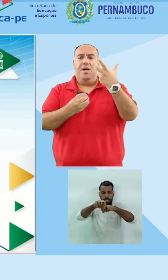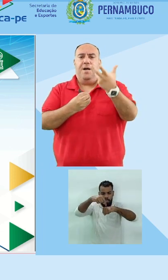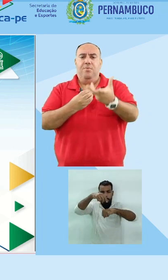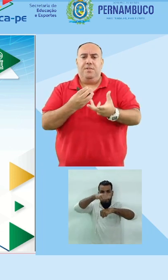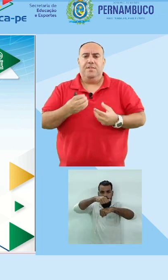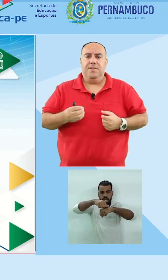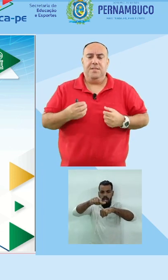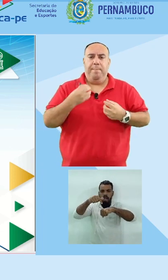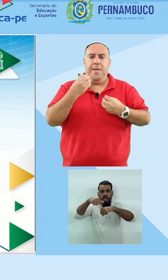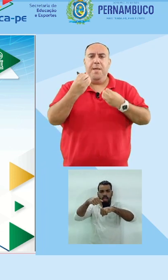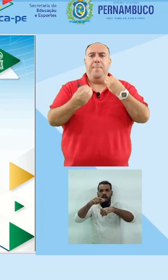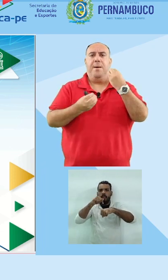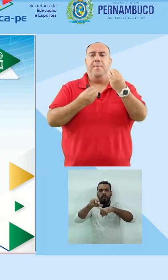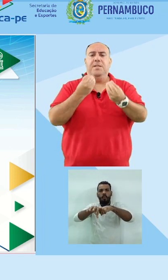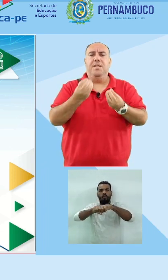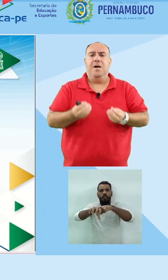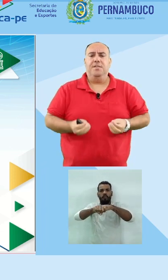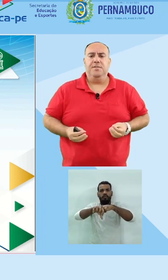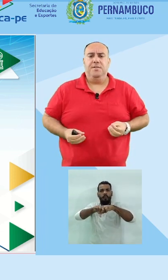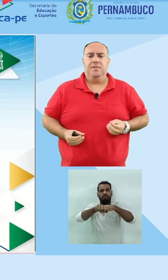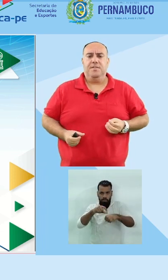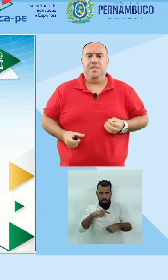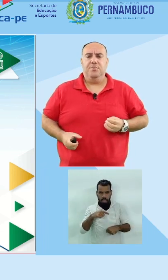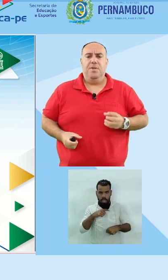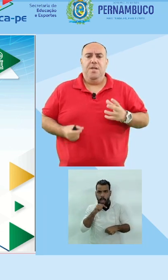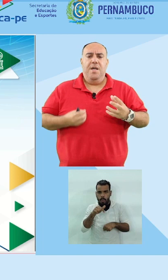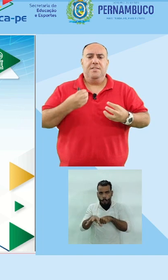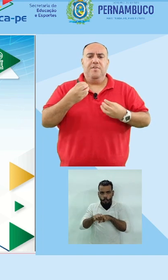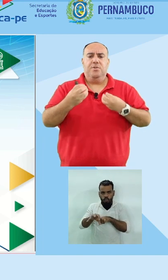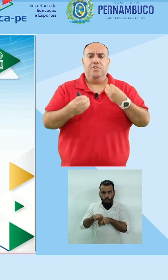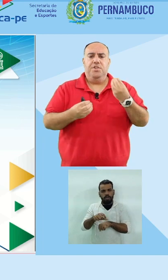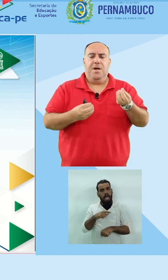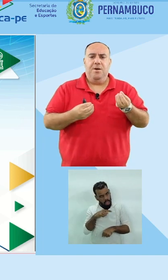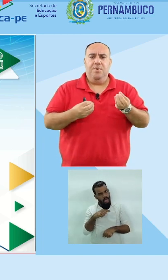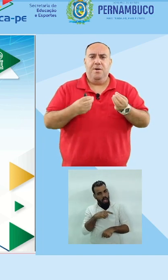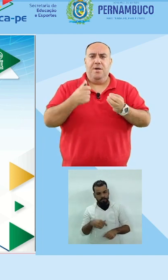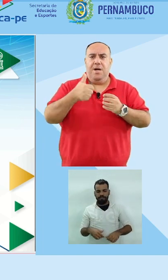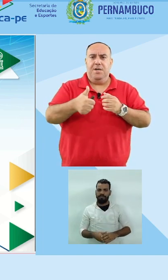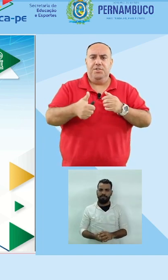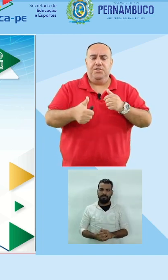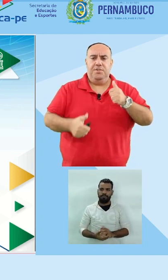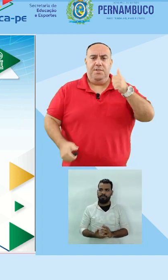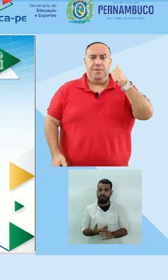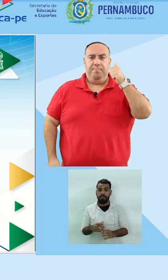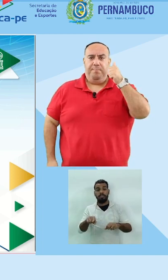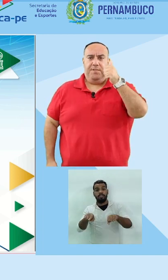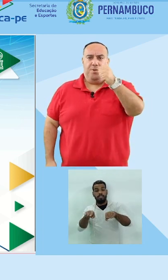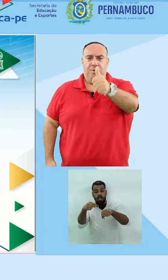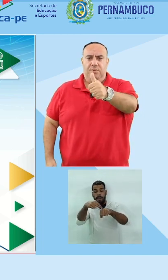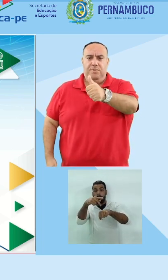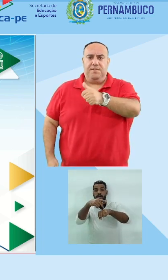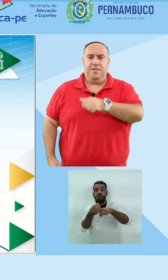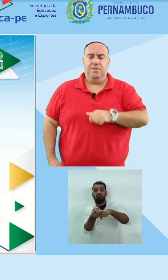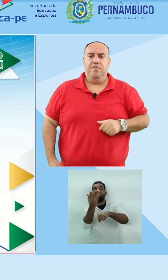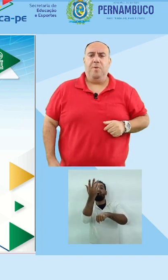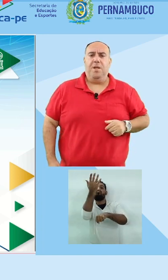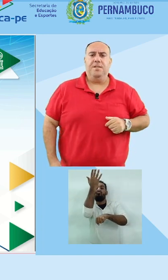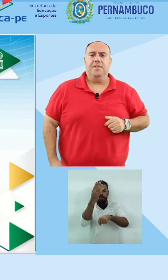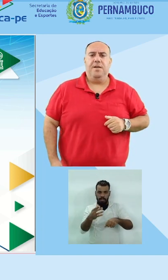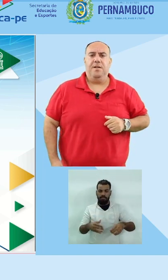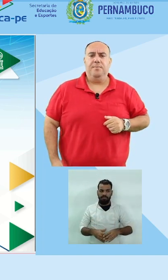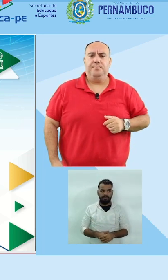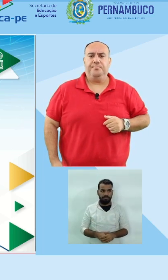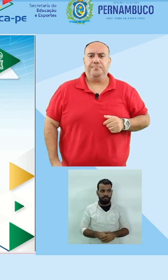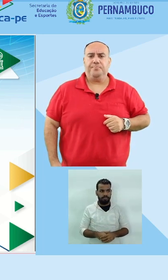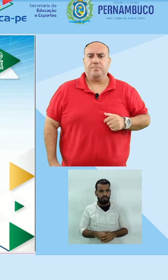entrada de água, tá certo? A permeabilidade, tá certo? Reservatórios de água, gás e petróleo, tá certo? Vamos lá,